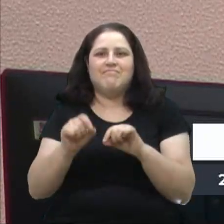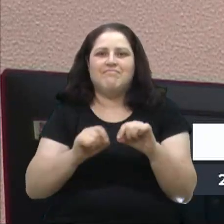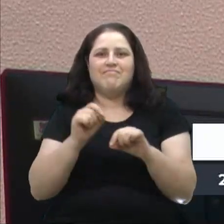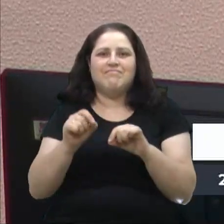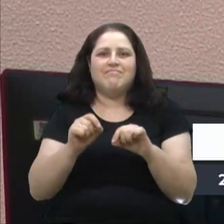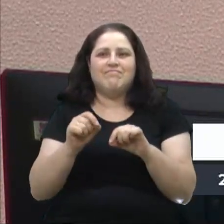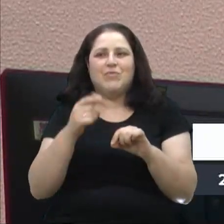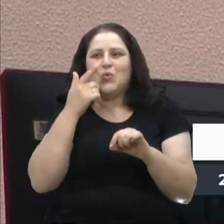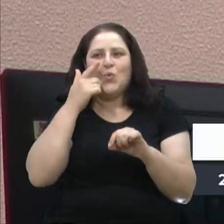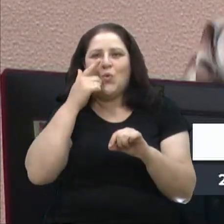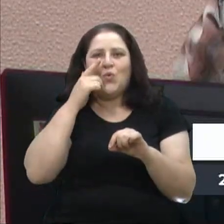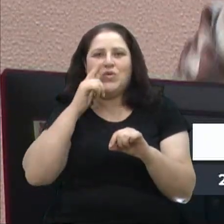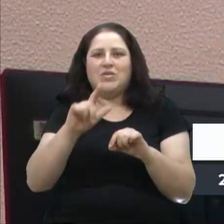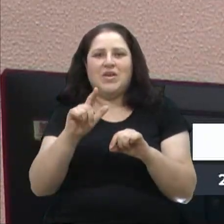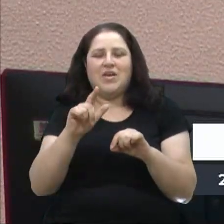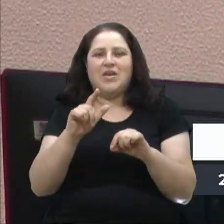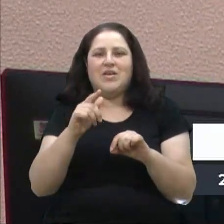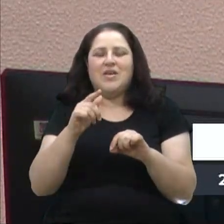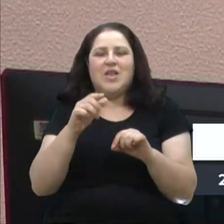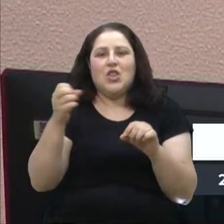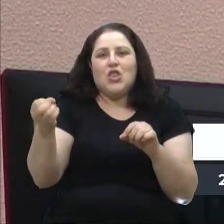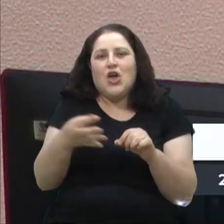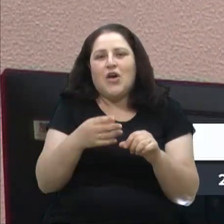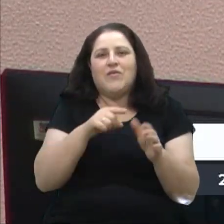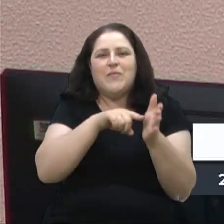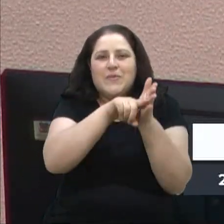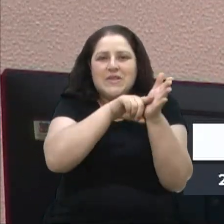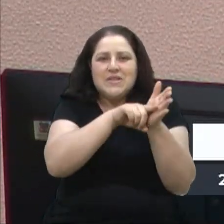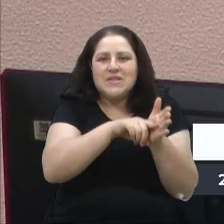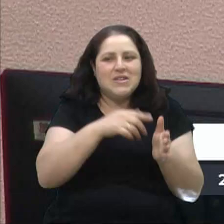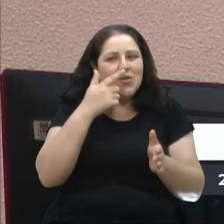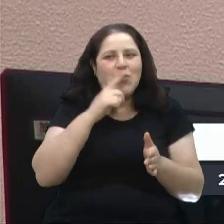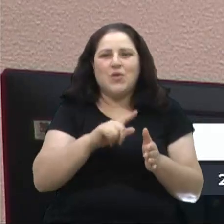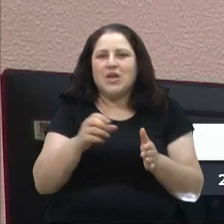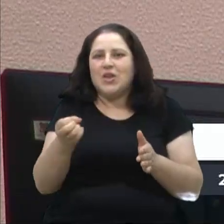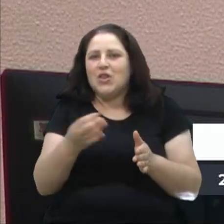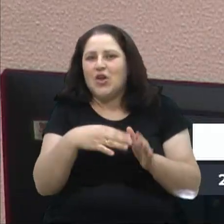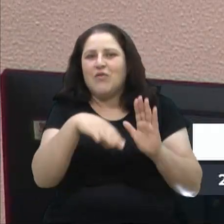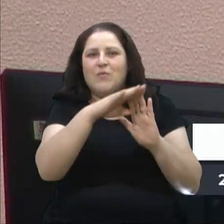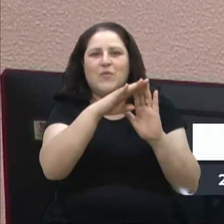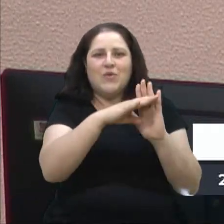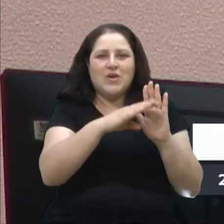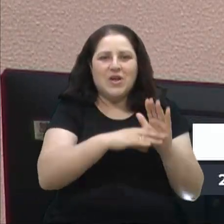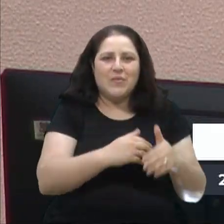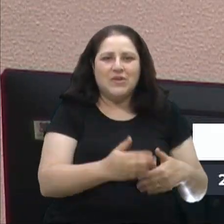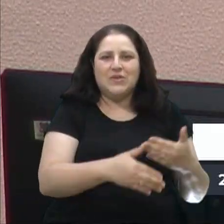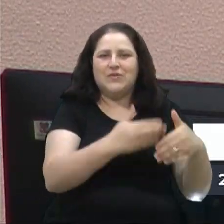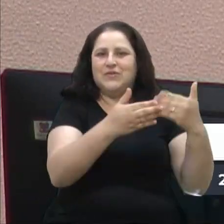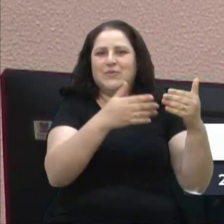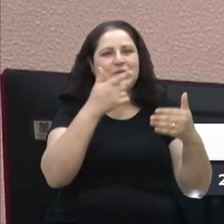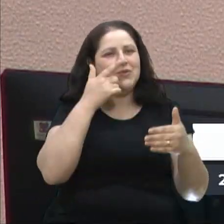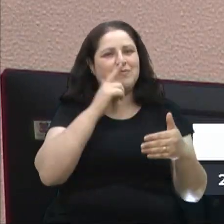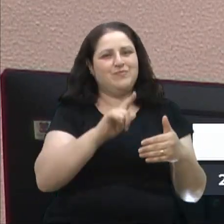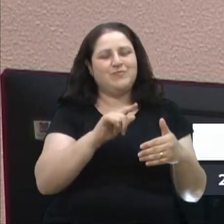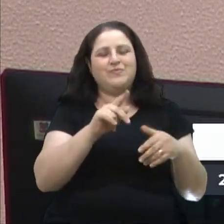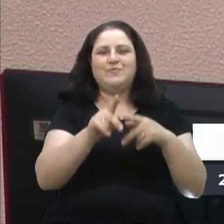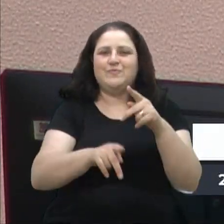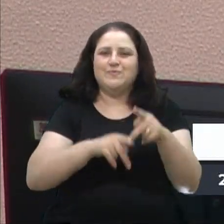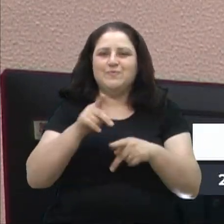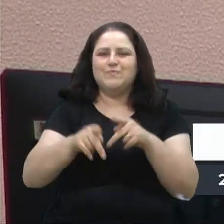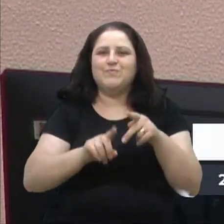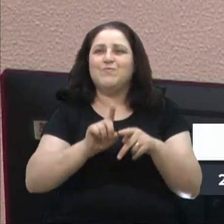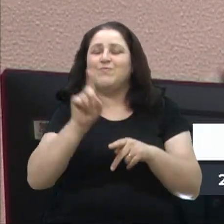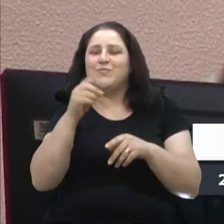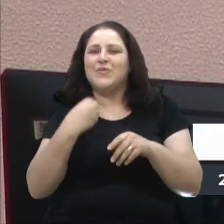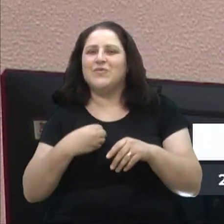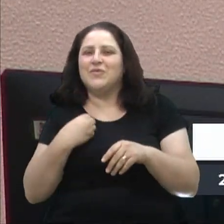a condição de novas pesquisas, de novos programas de desenvolvimento. E a população de lá vai viver